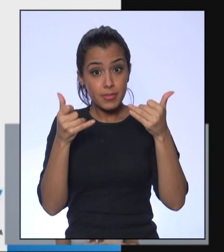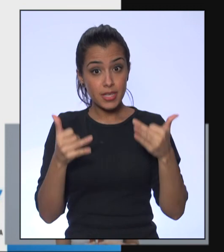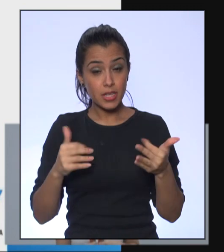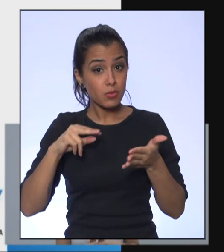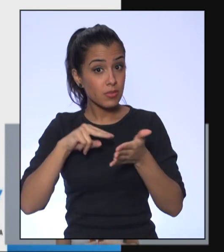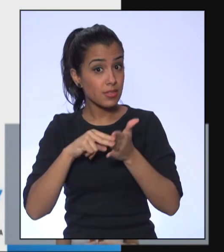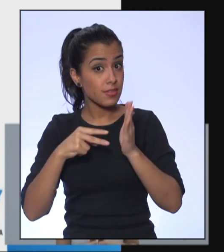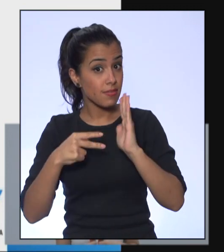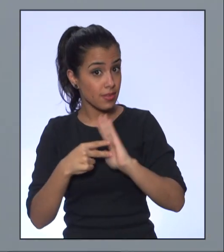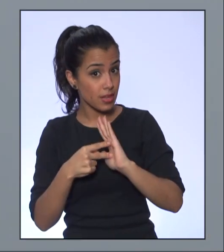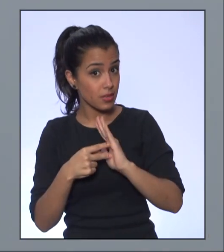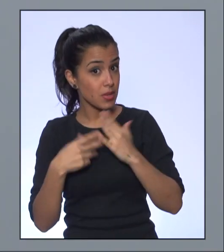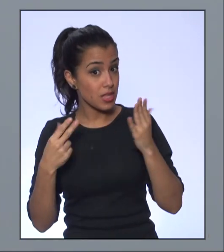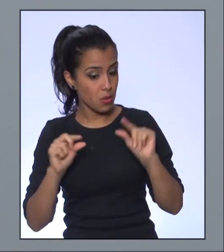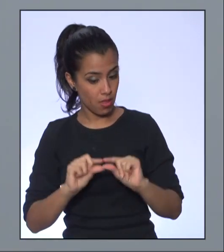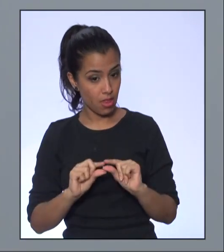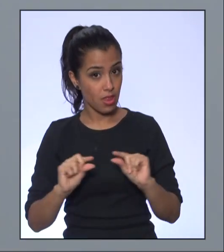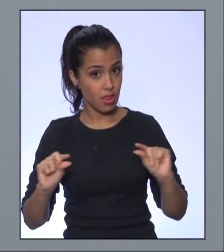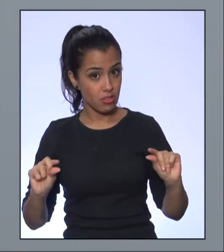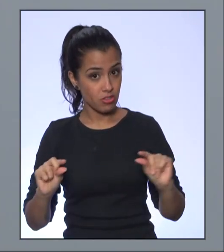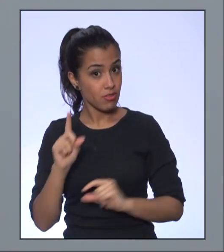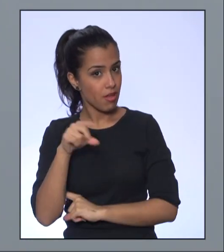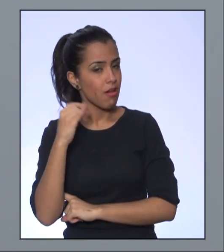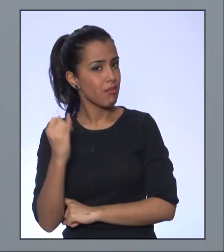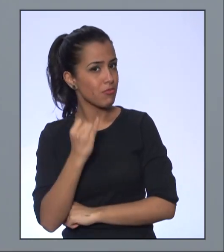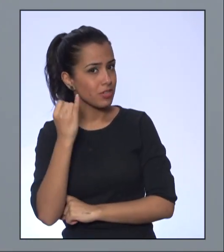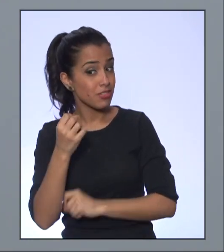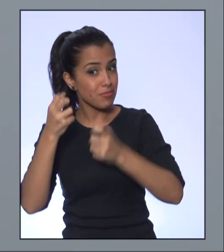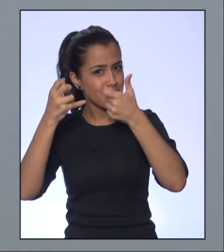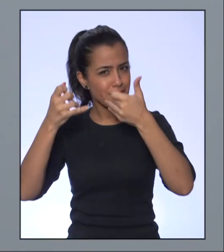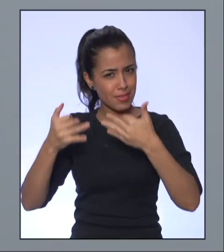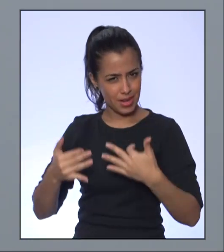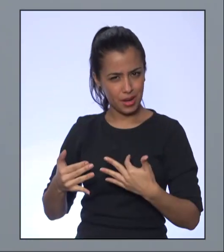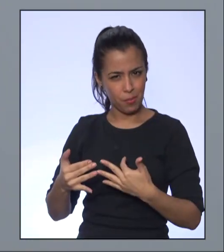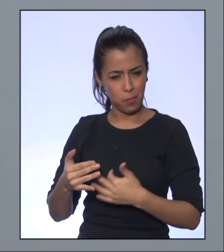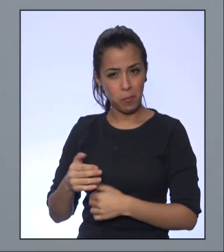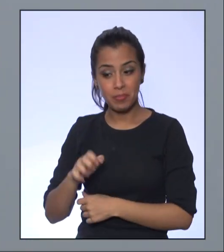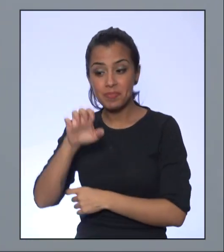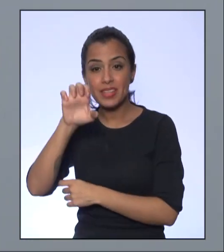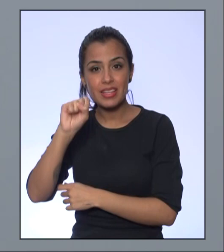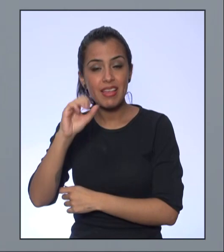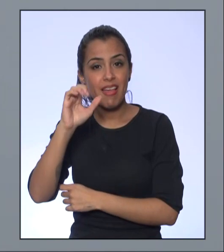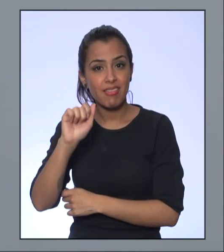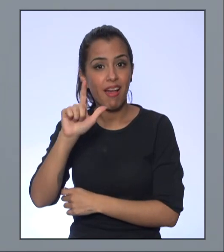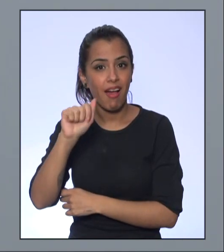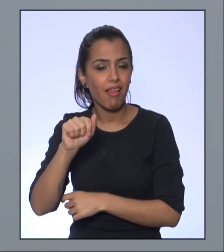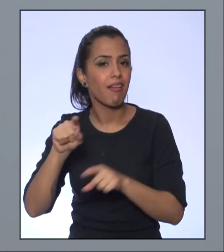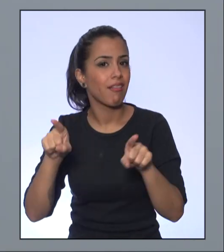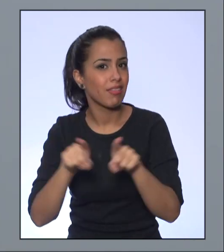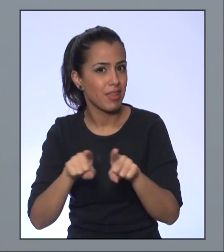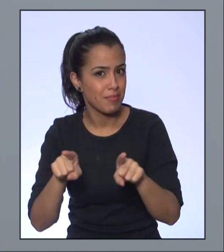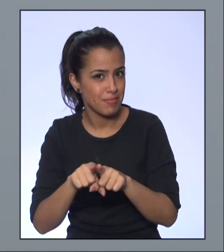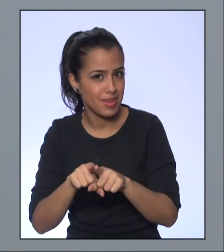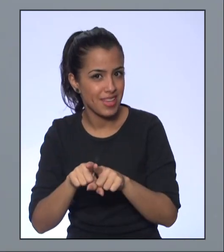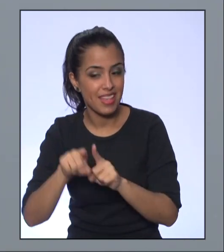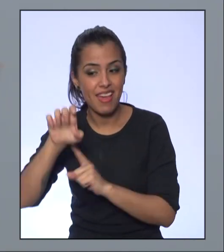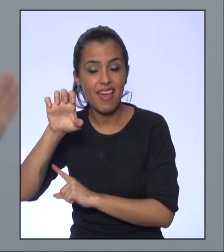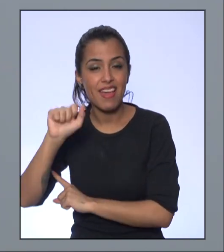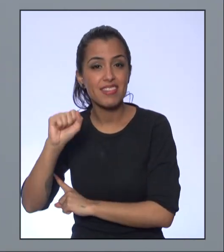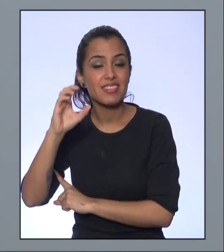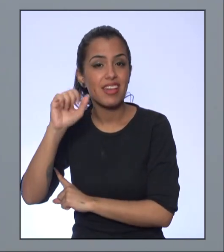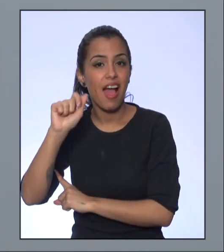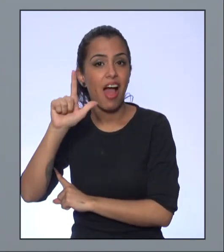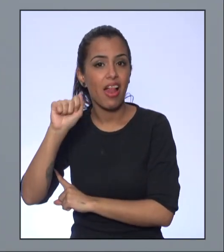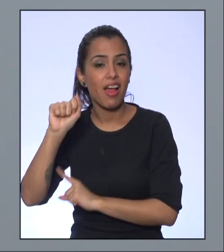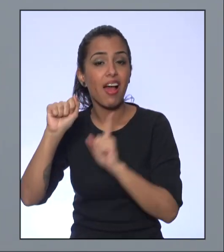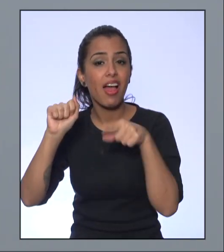de legenda para eles. Escala a gente já falou um pouquinho anteriormente. Que é a tal da escala geográfica, é o